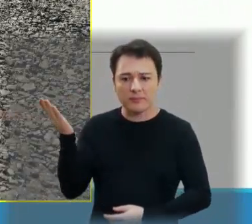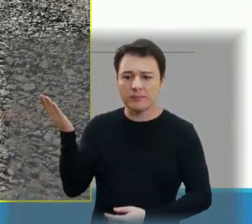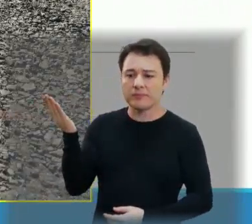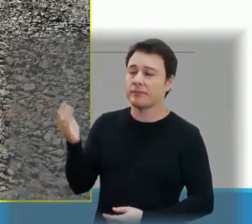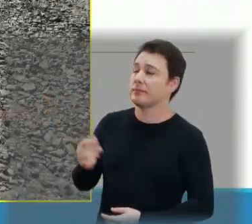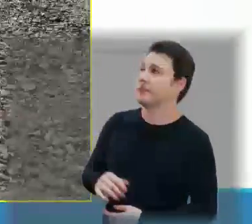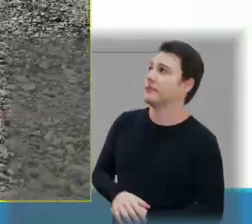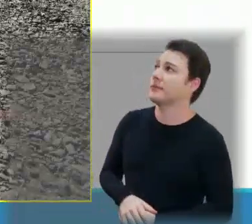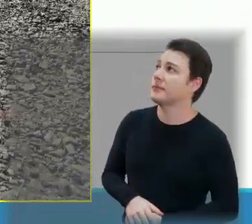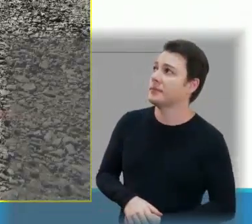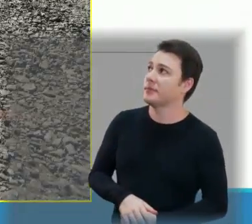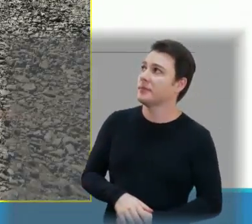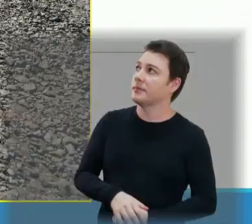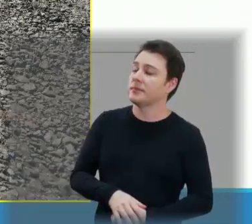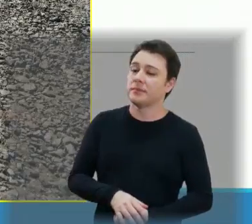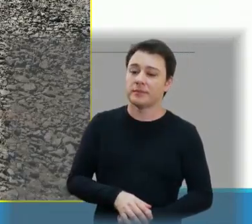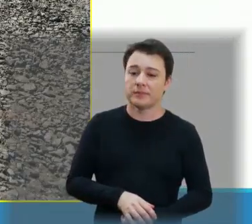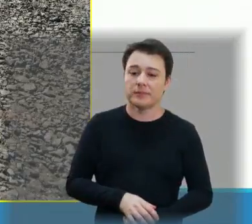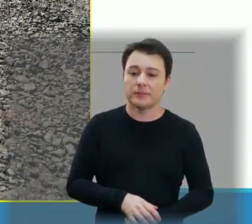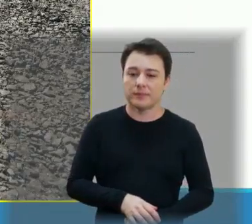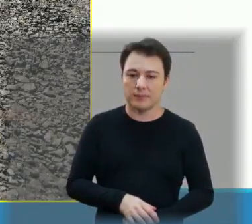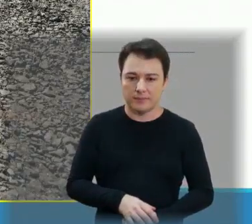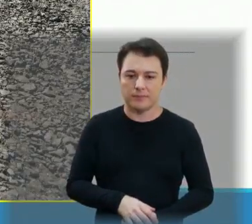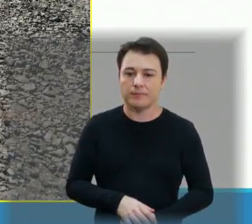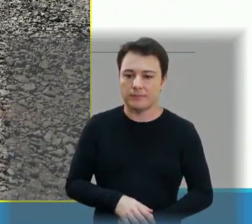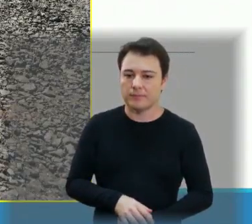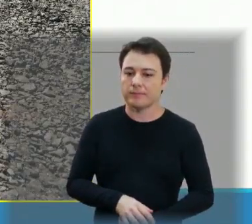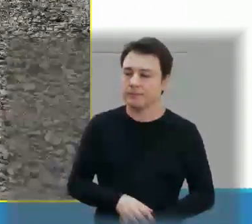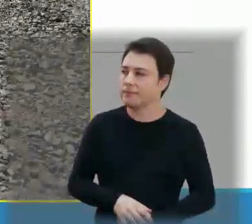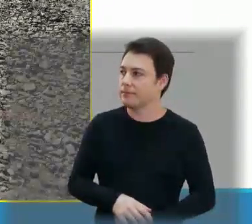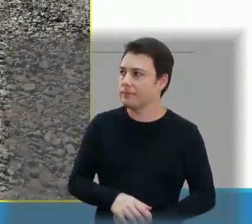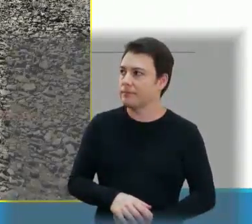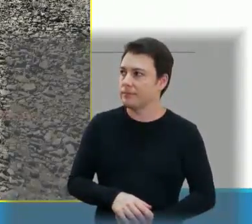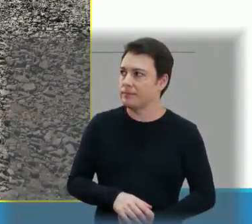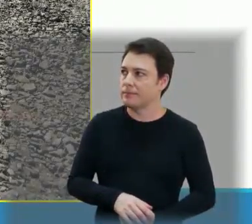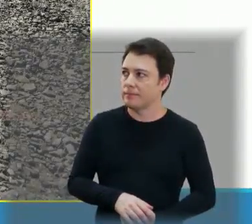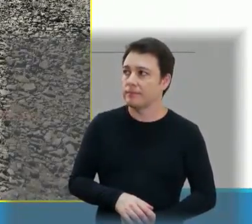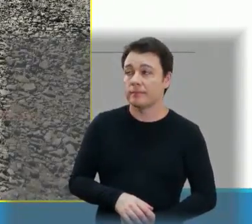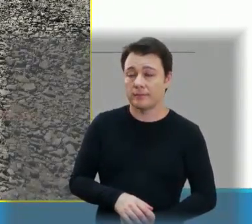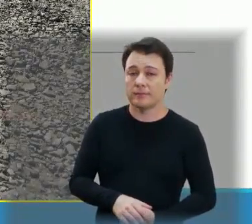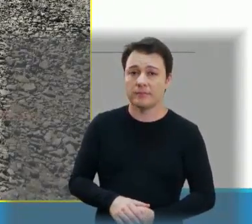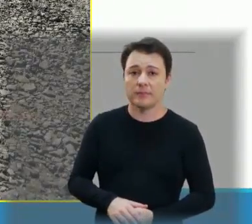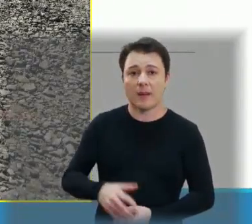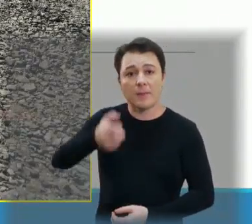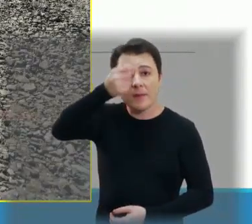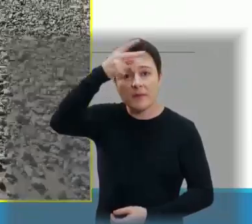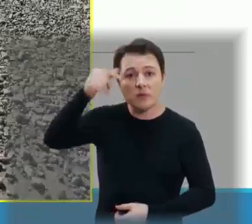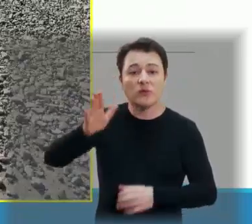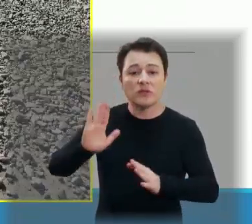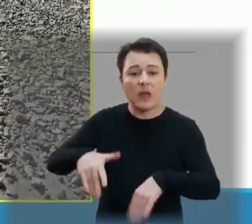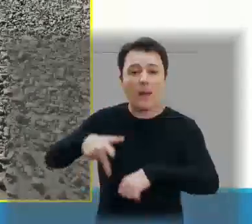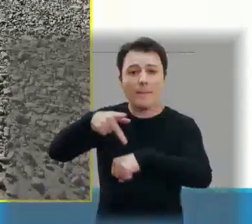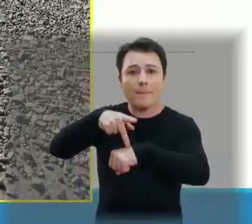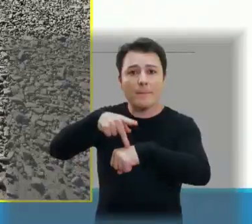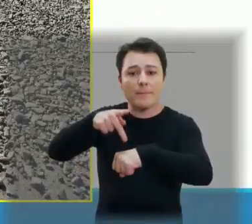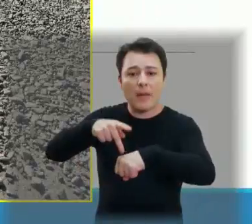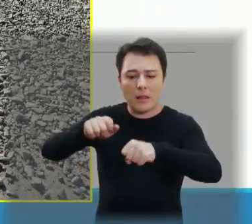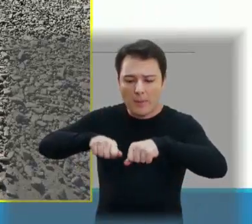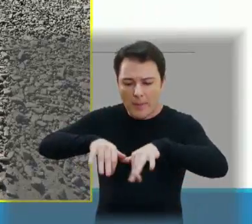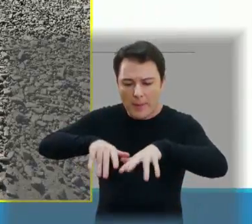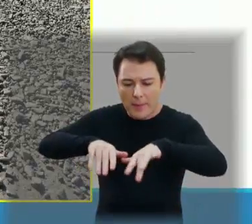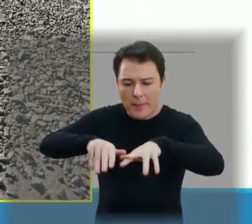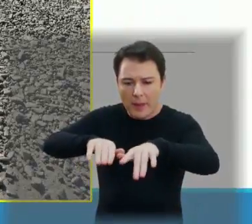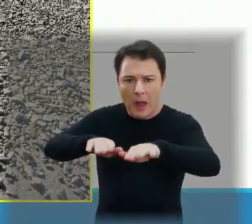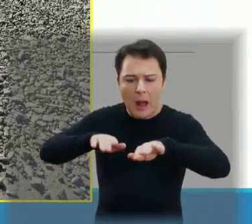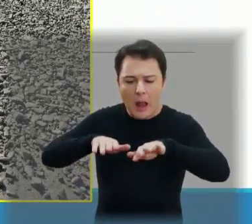Olha lá. Pessoal já, inclusive a prefeitura já foi lá, tirou as pedras, já levaram. E o pessoal fica cobrando. Fala, como? Vocês já votaram